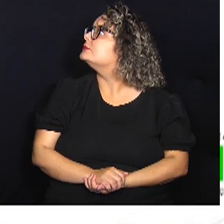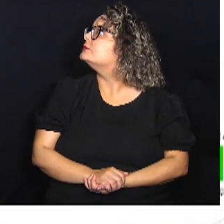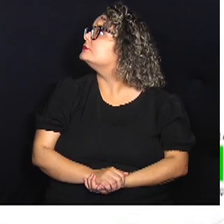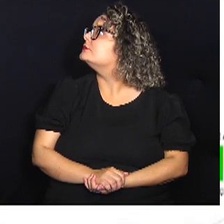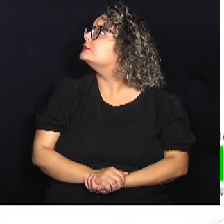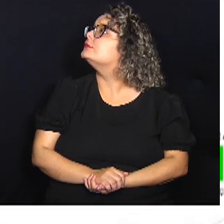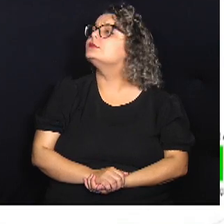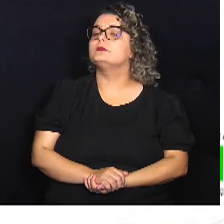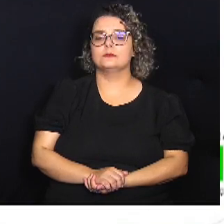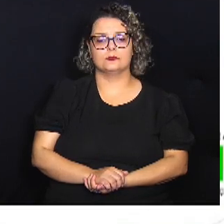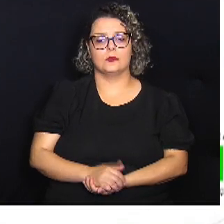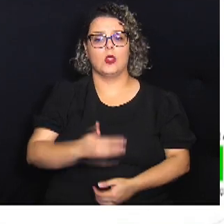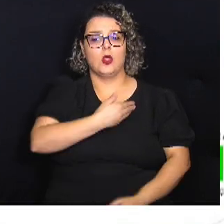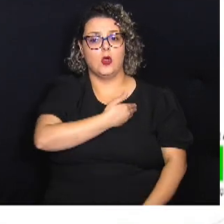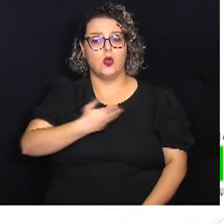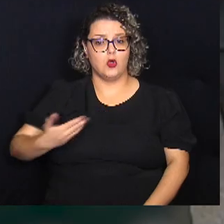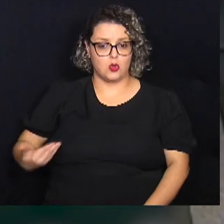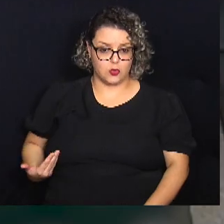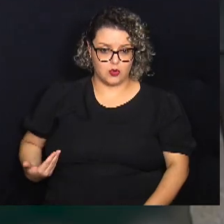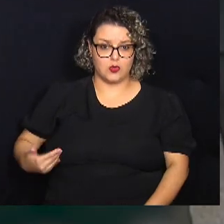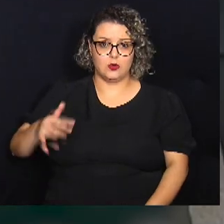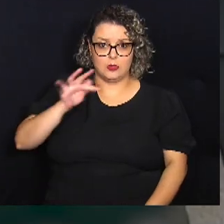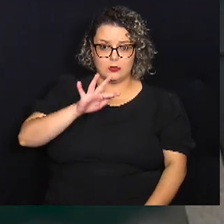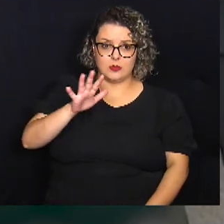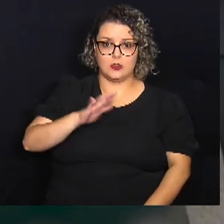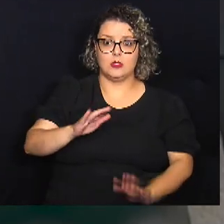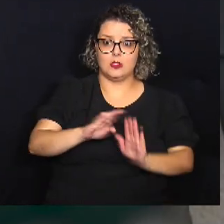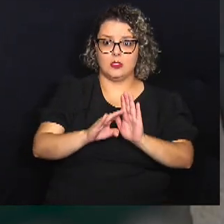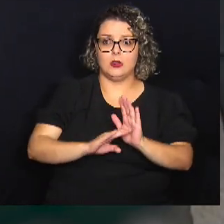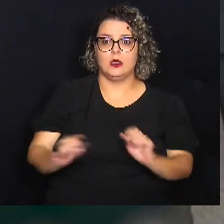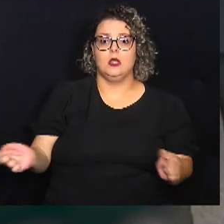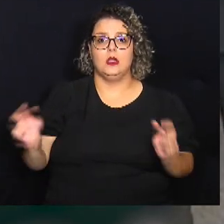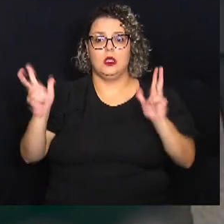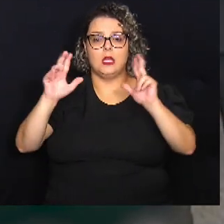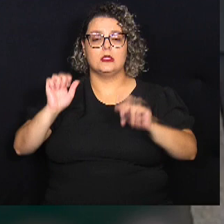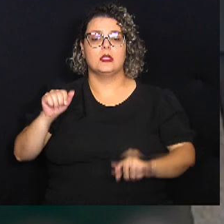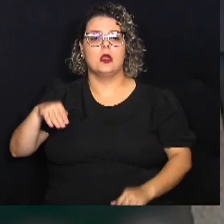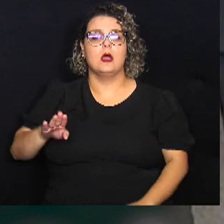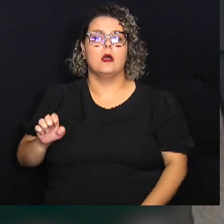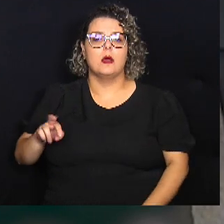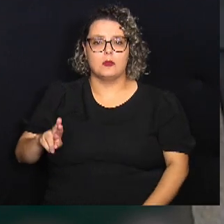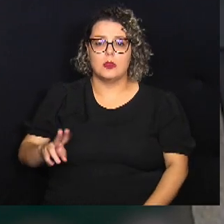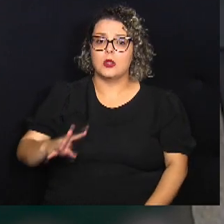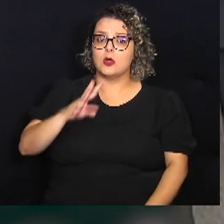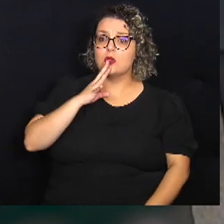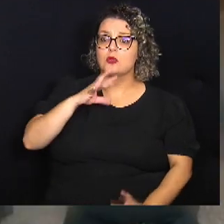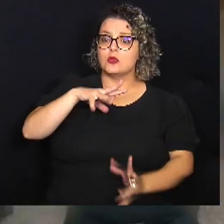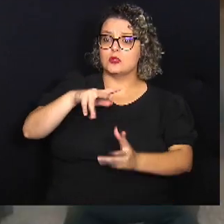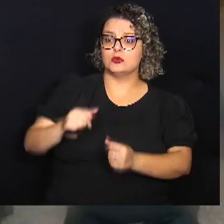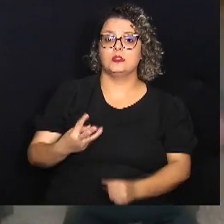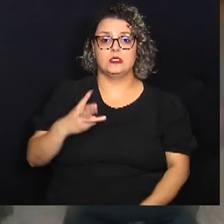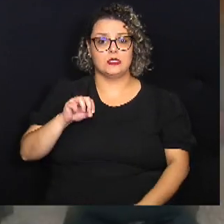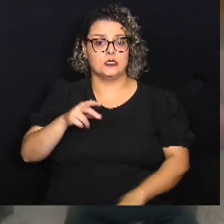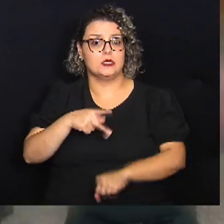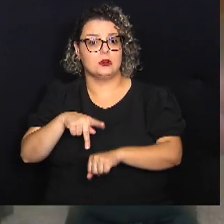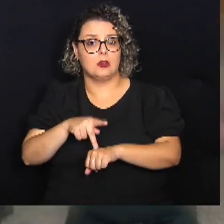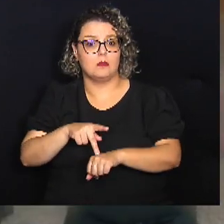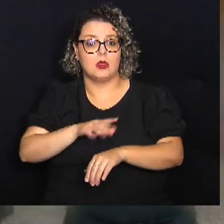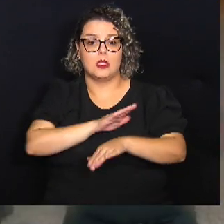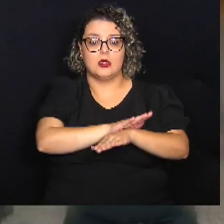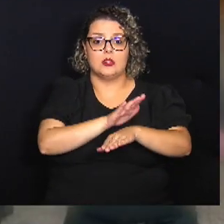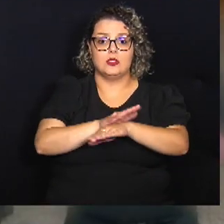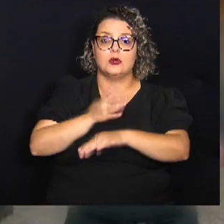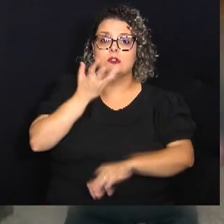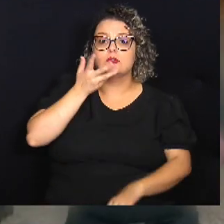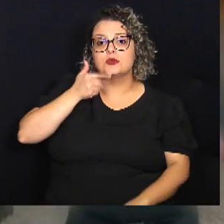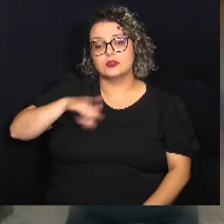O governo federal lançou o programa Alerta Amber, conhecido mundialmente em 30 países, para ajudar crianças